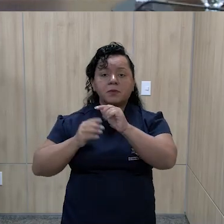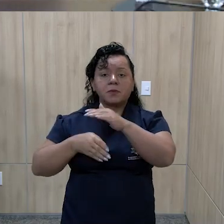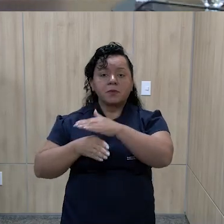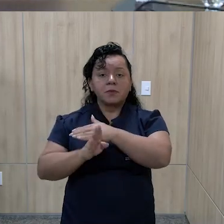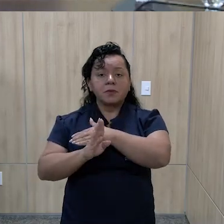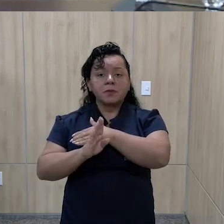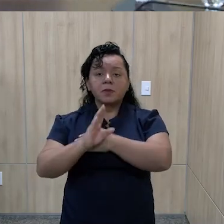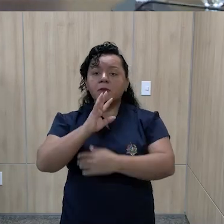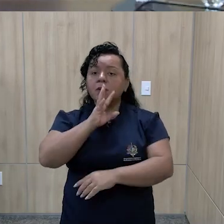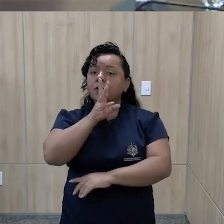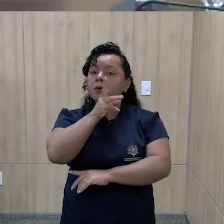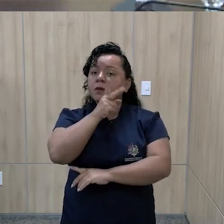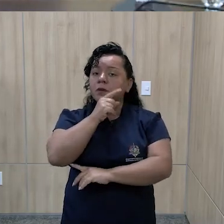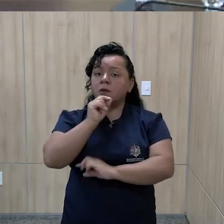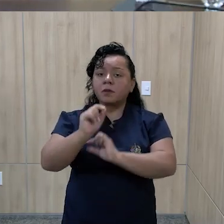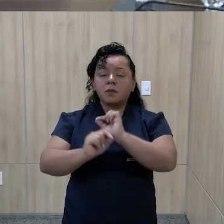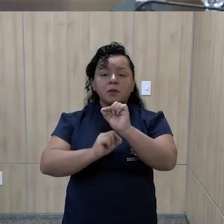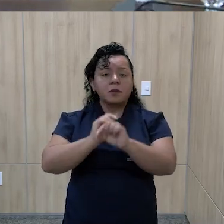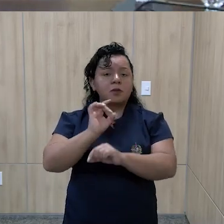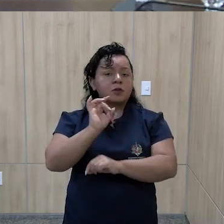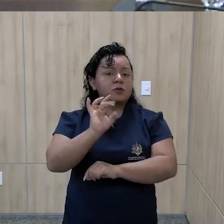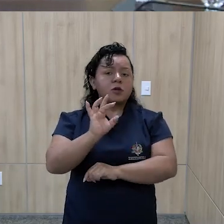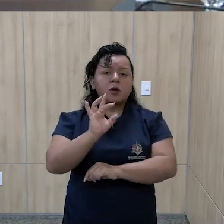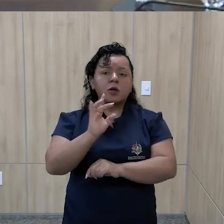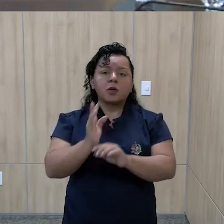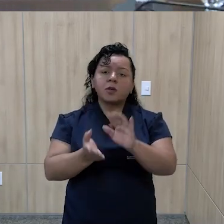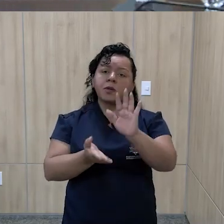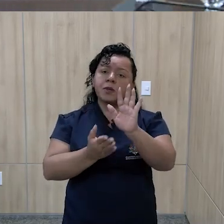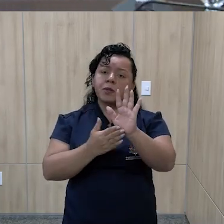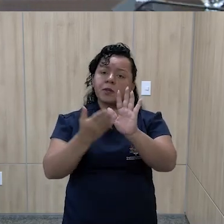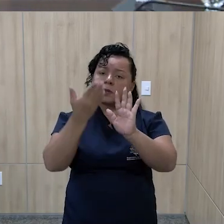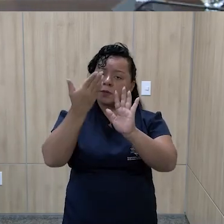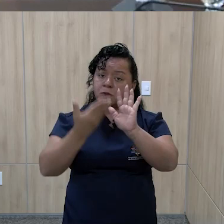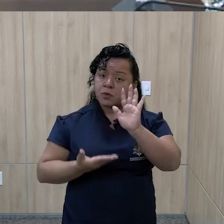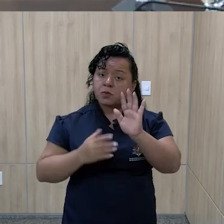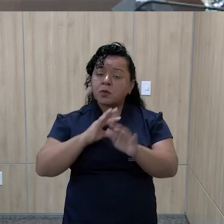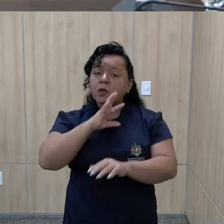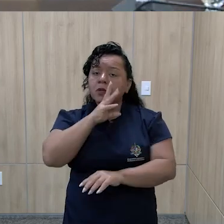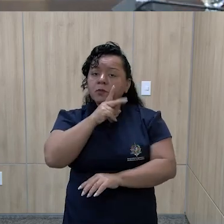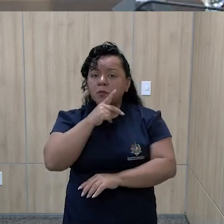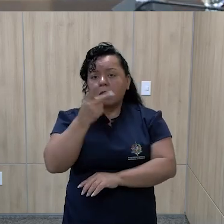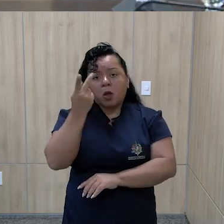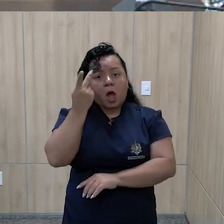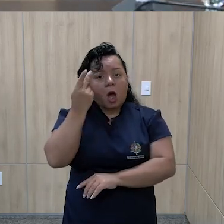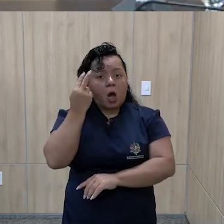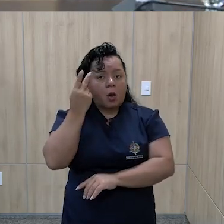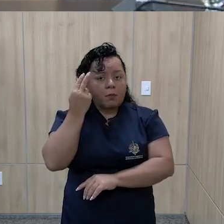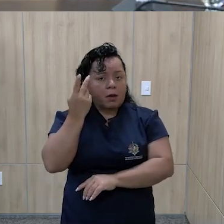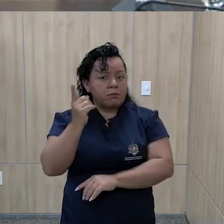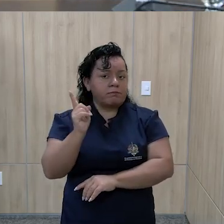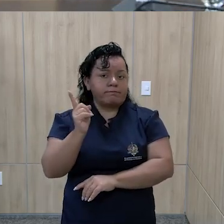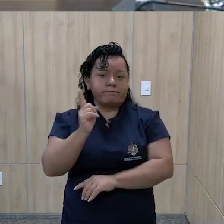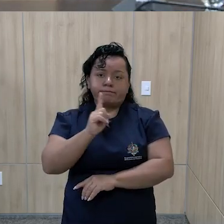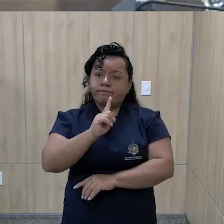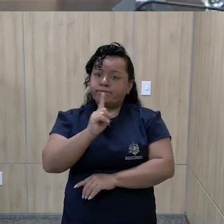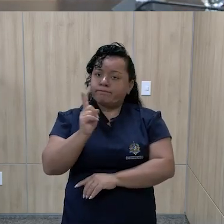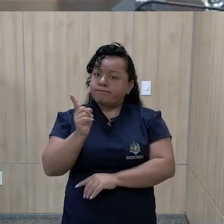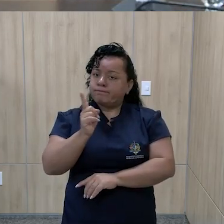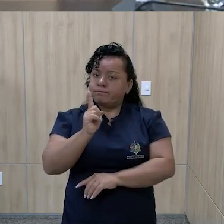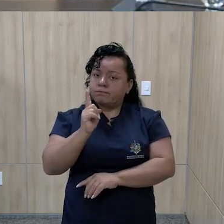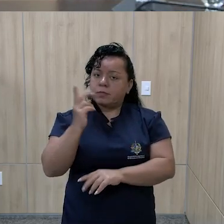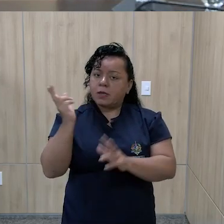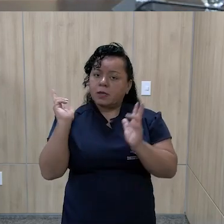a entrada desses animais repito não trata-se apenas de um pet de um animal ali para